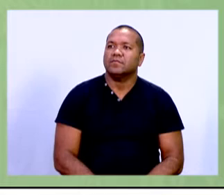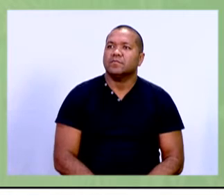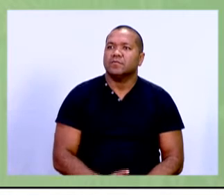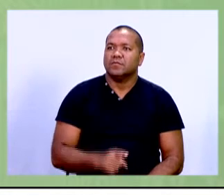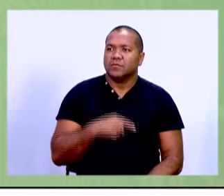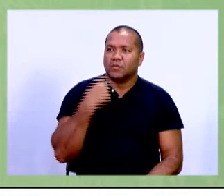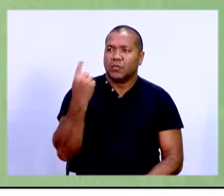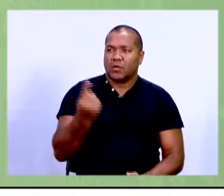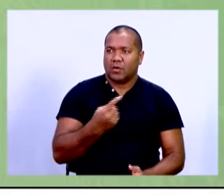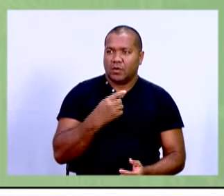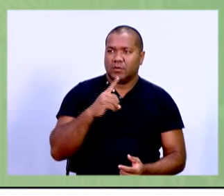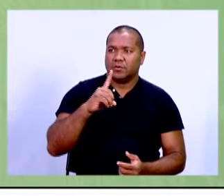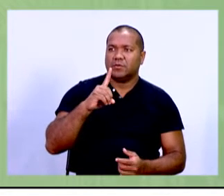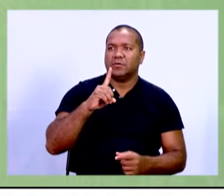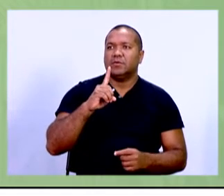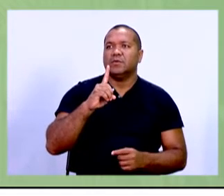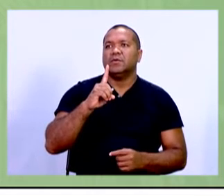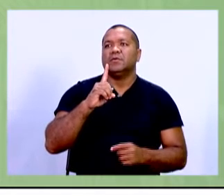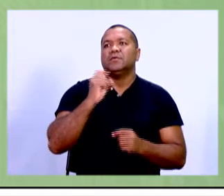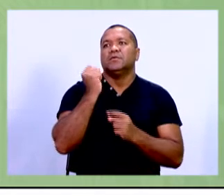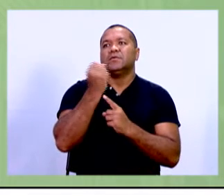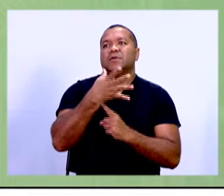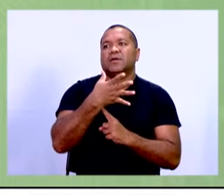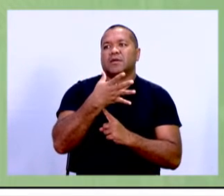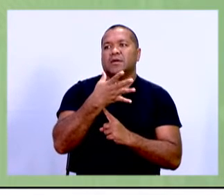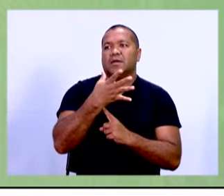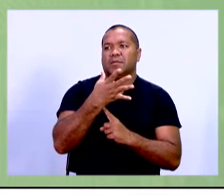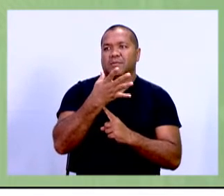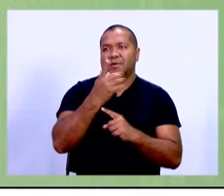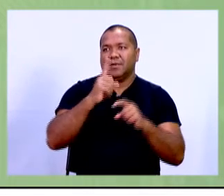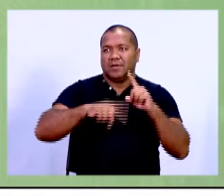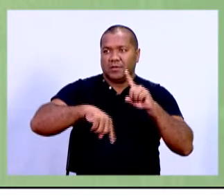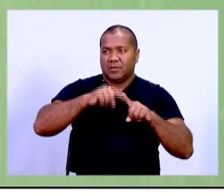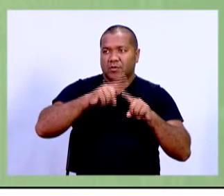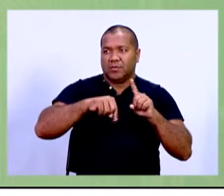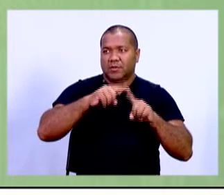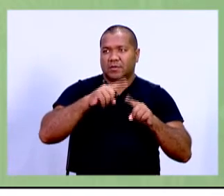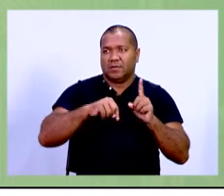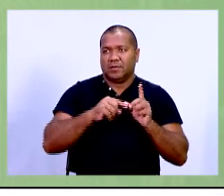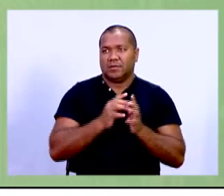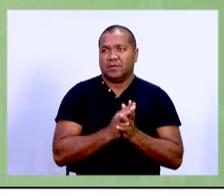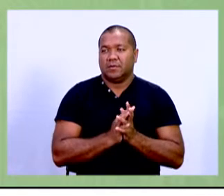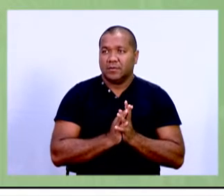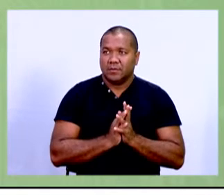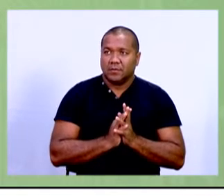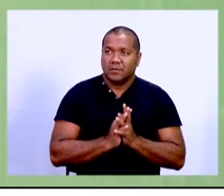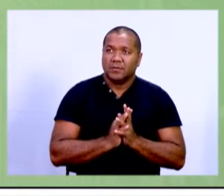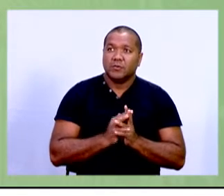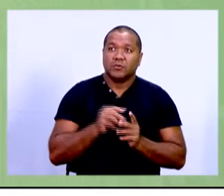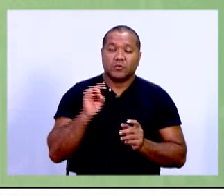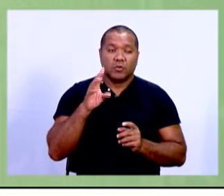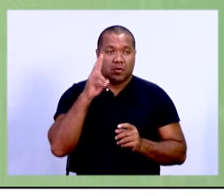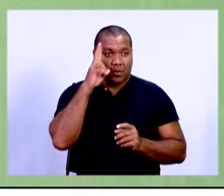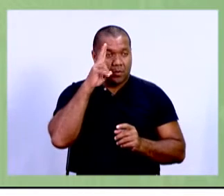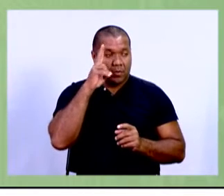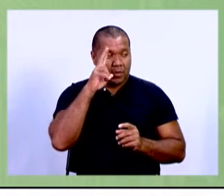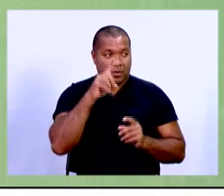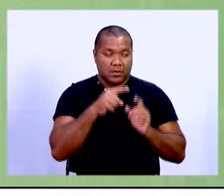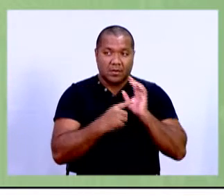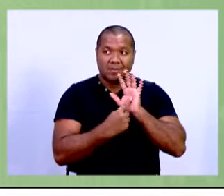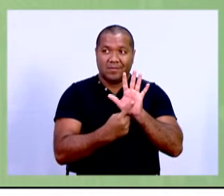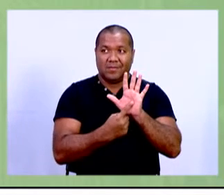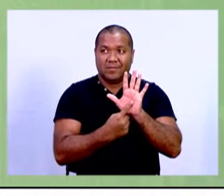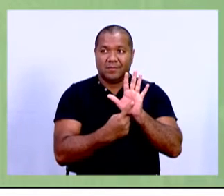Nosso diagrama de componentes, certo? O diagrama de componentes, pessoal, só lembrando que ele mostra